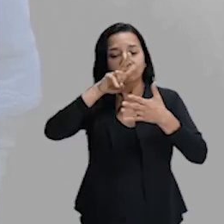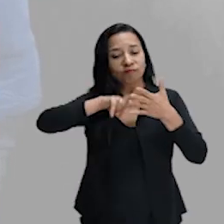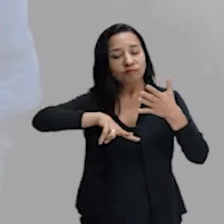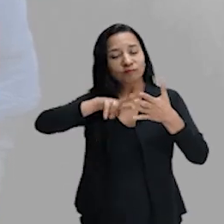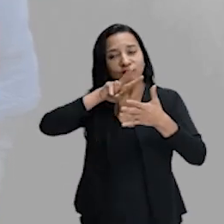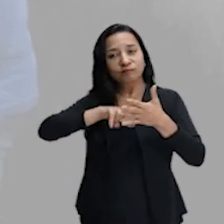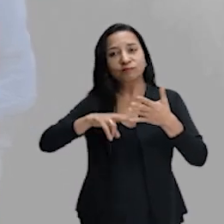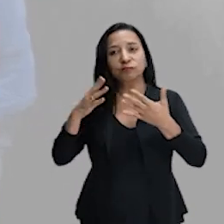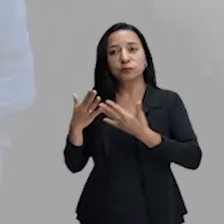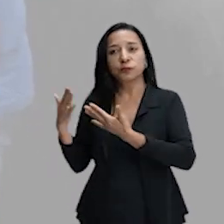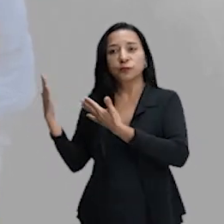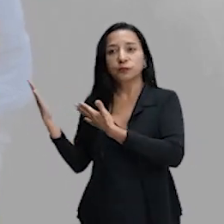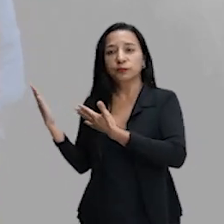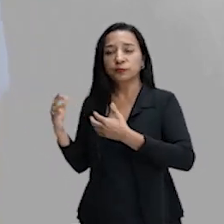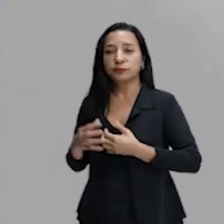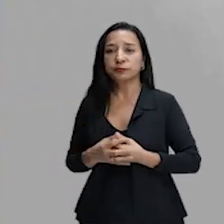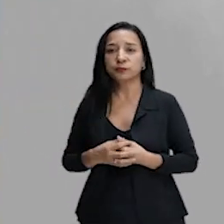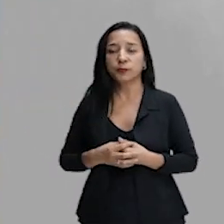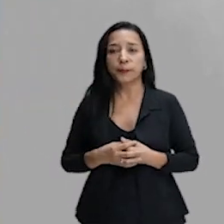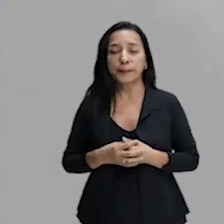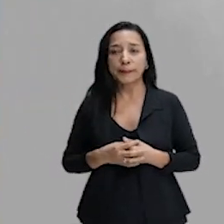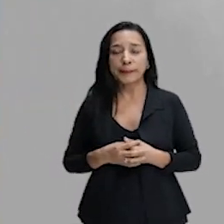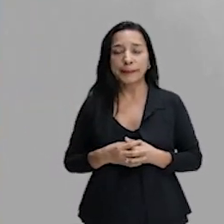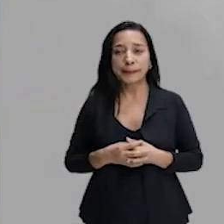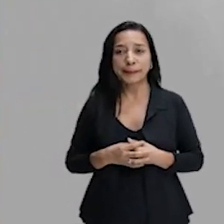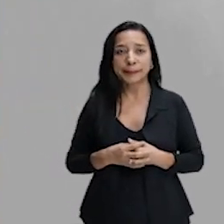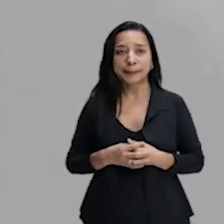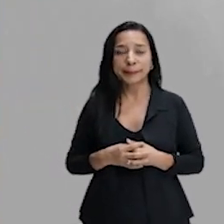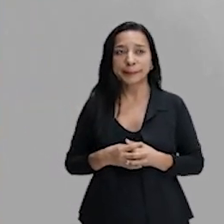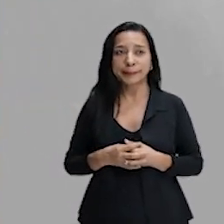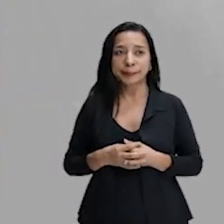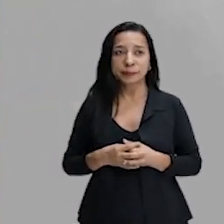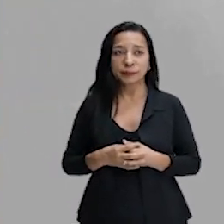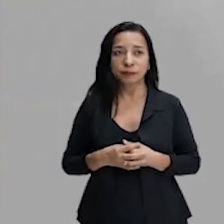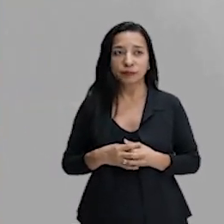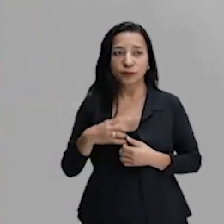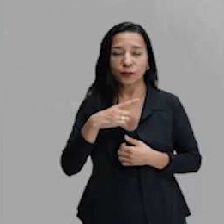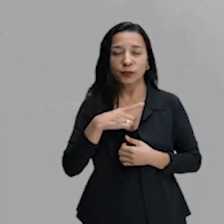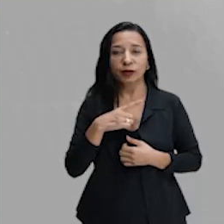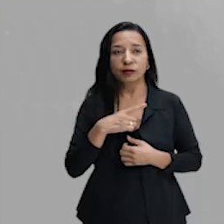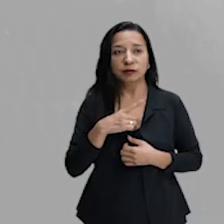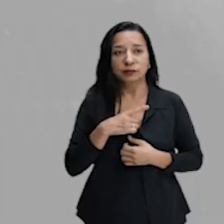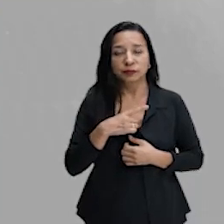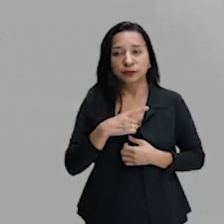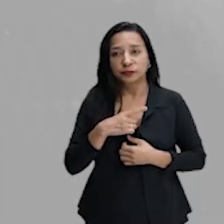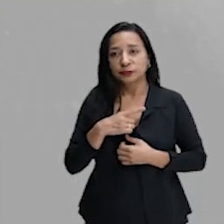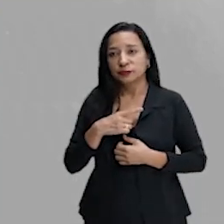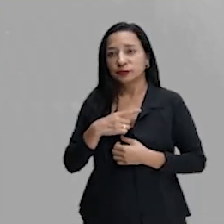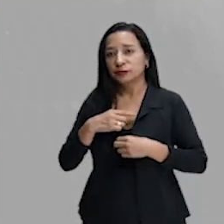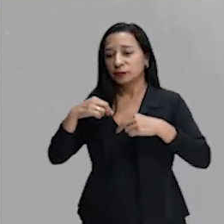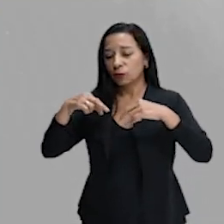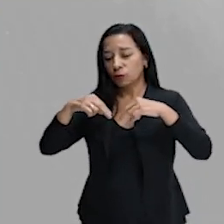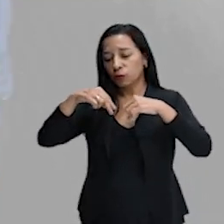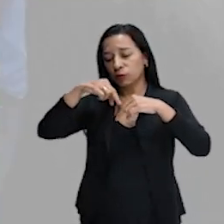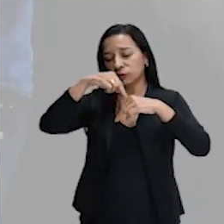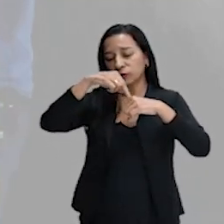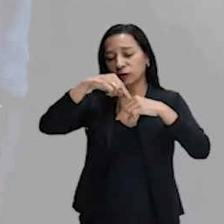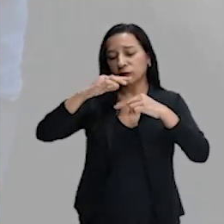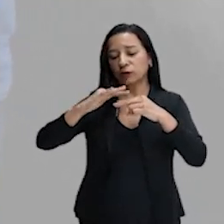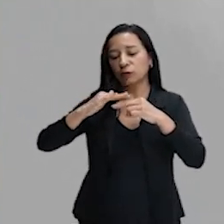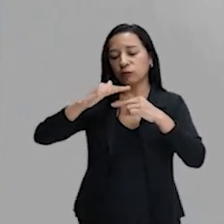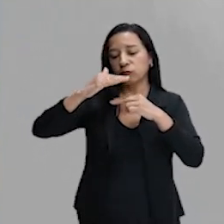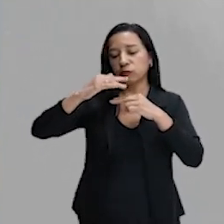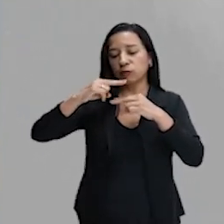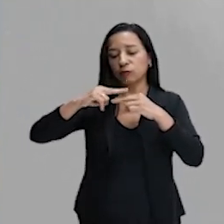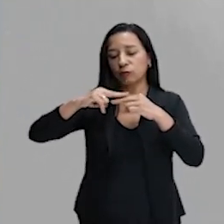10 degraus com as seguintes dimensões Ó você tem aqui ó esse degrau aqui tá